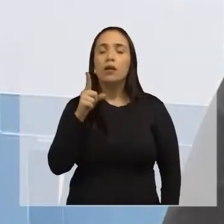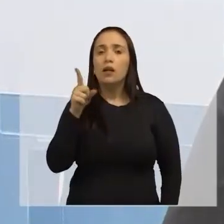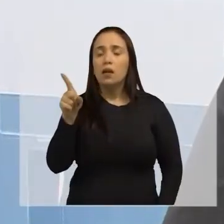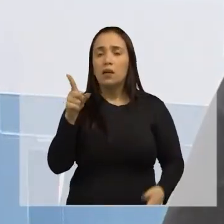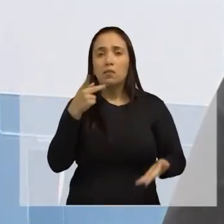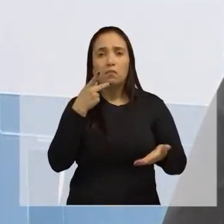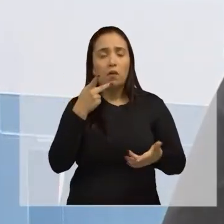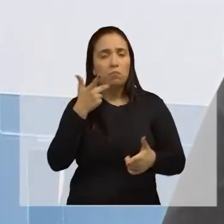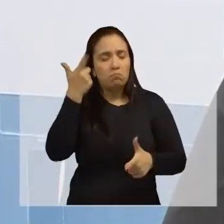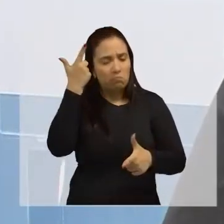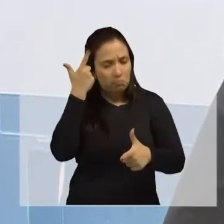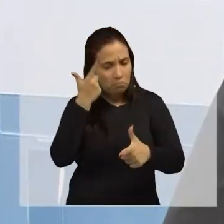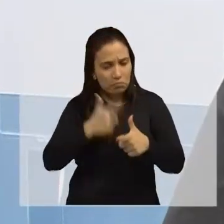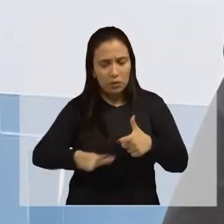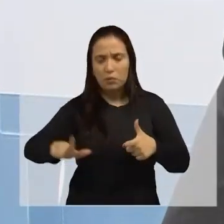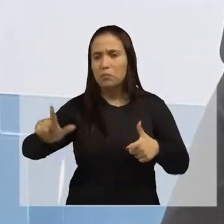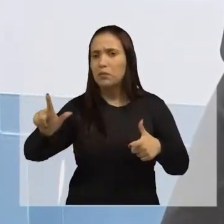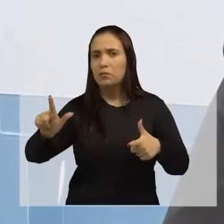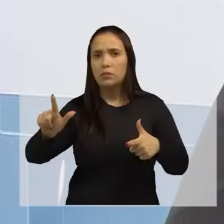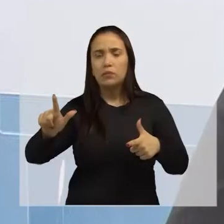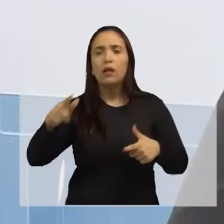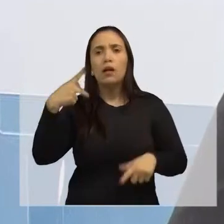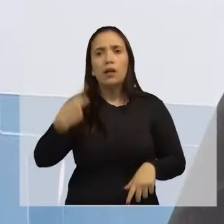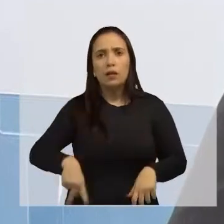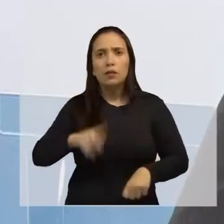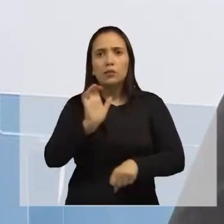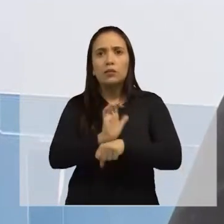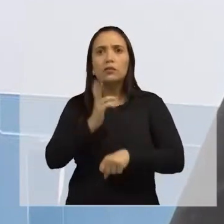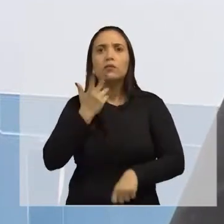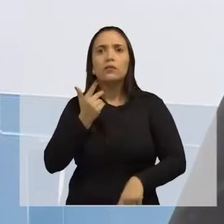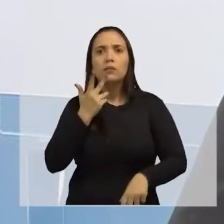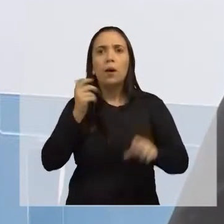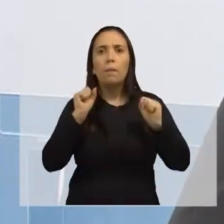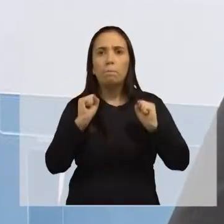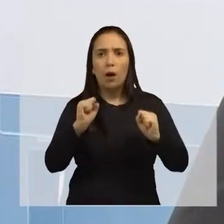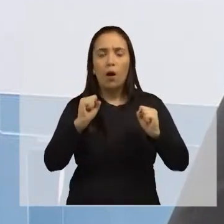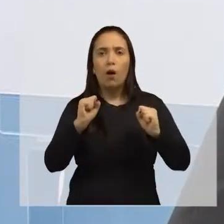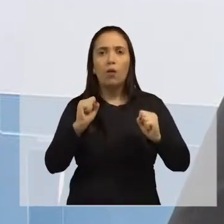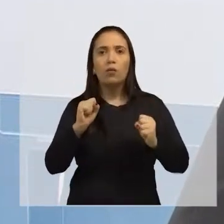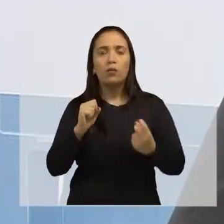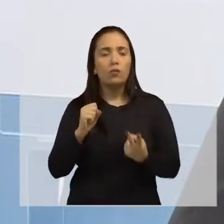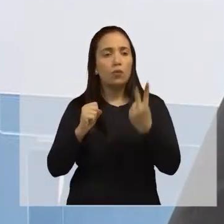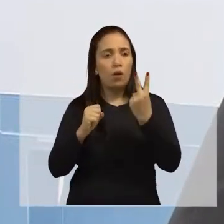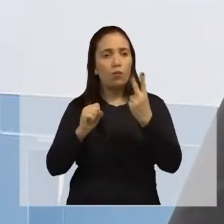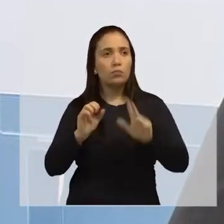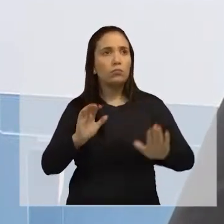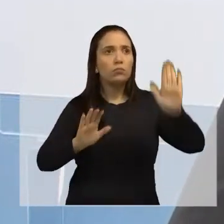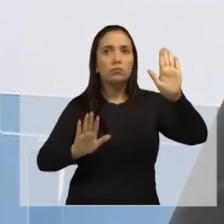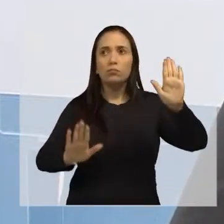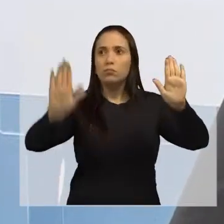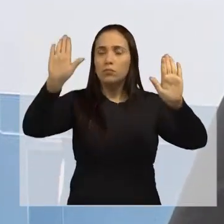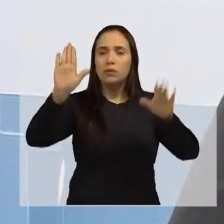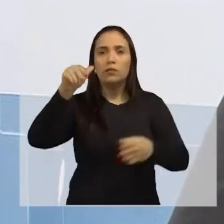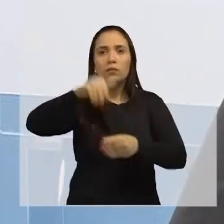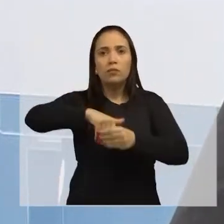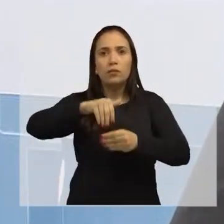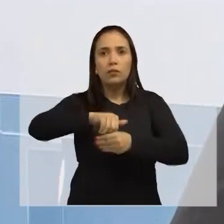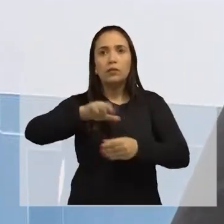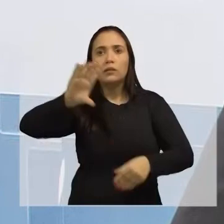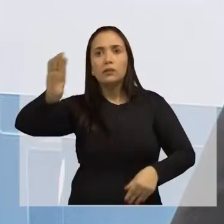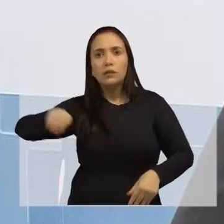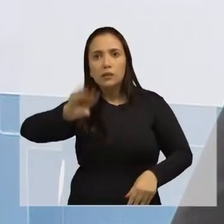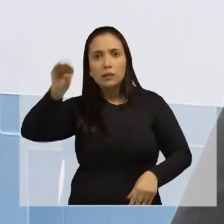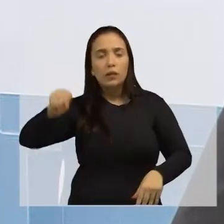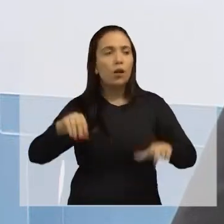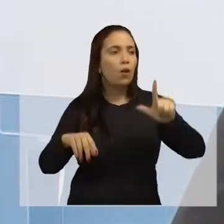nenhum o Palanque no Ceará ter 2 candidaturas apoiando, né? Eu achei Ciro e